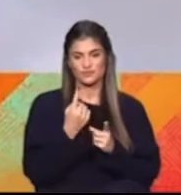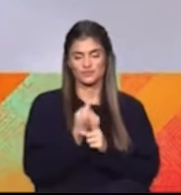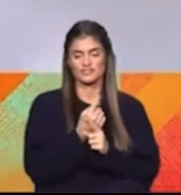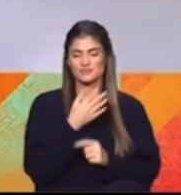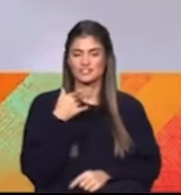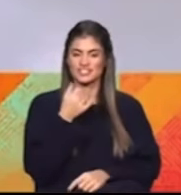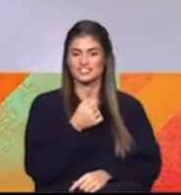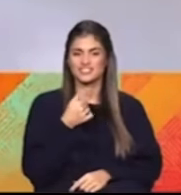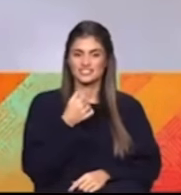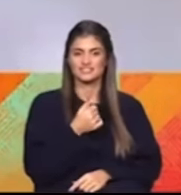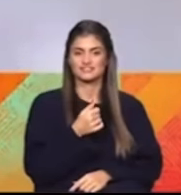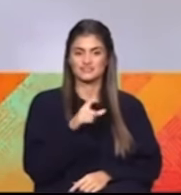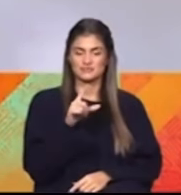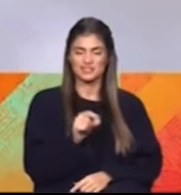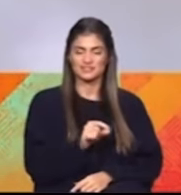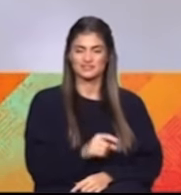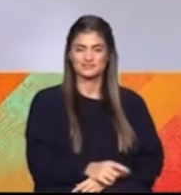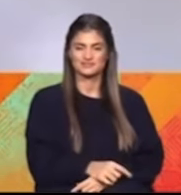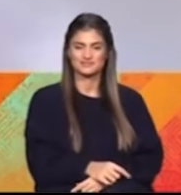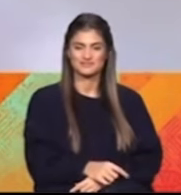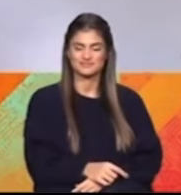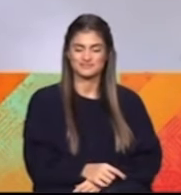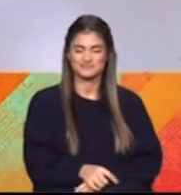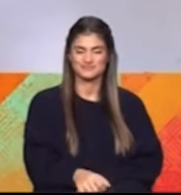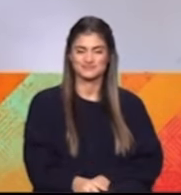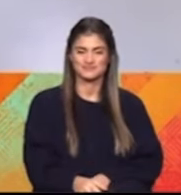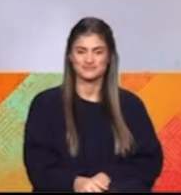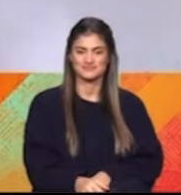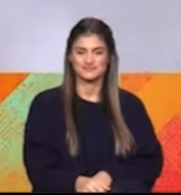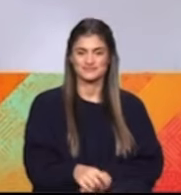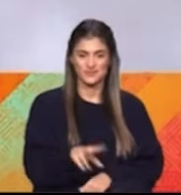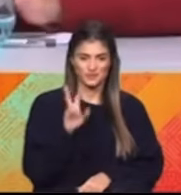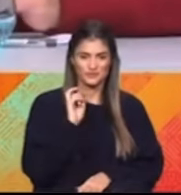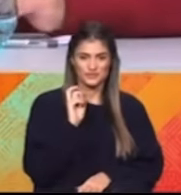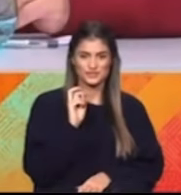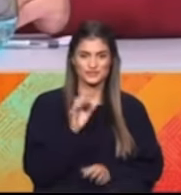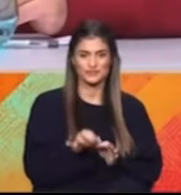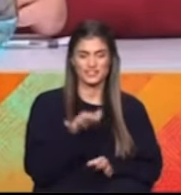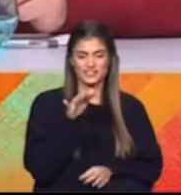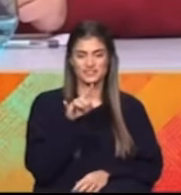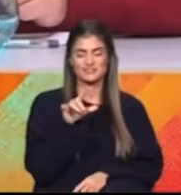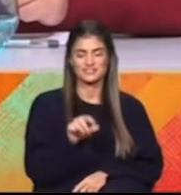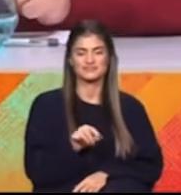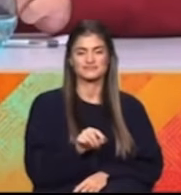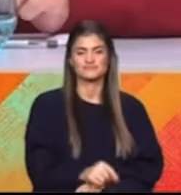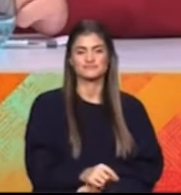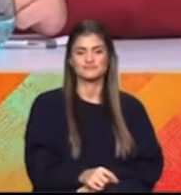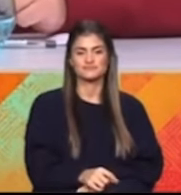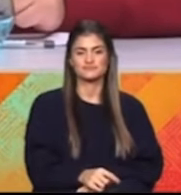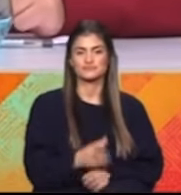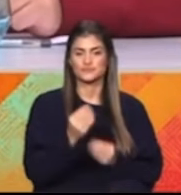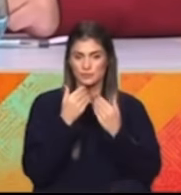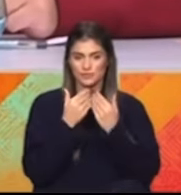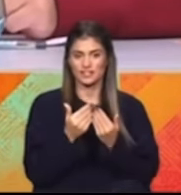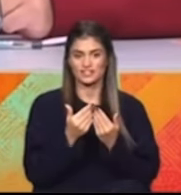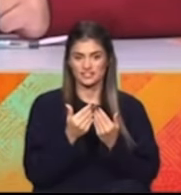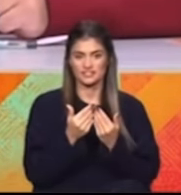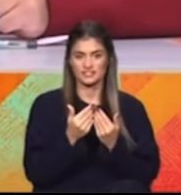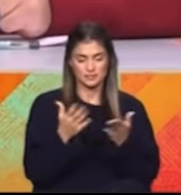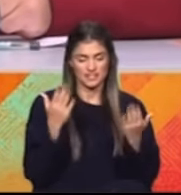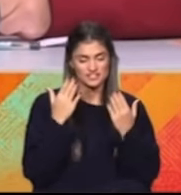temos foguetório e tudo! Obrigado, ouviste Tino. O foguete? É verdade. Tino. Muito obrigado,